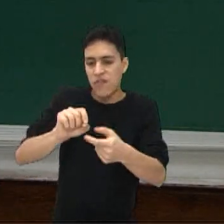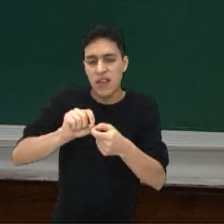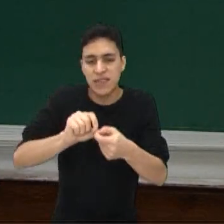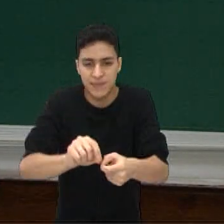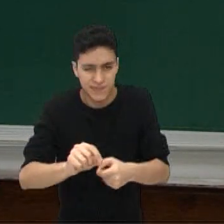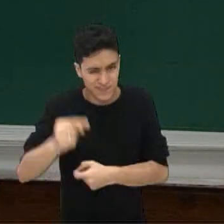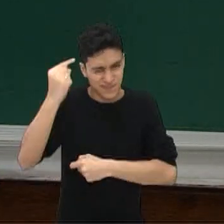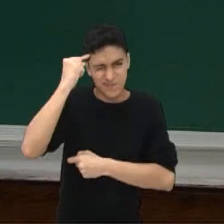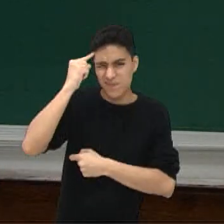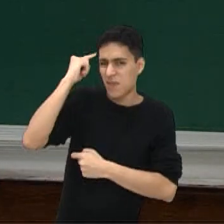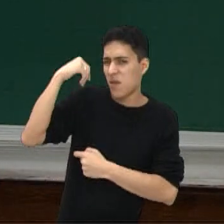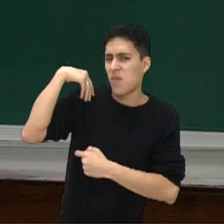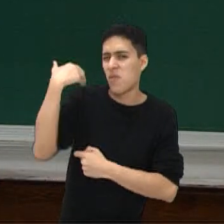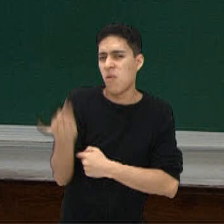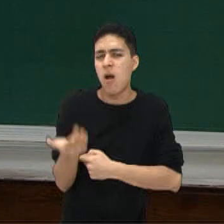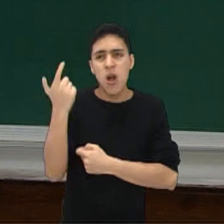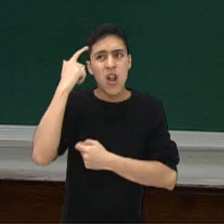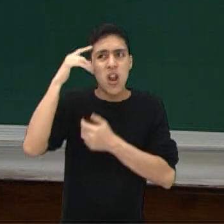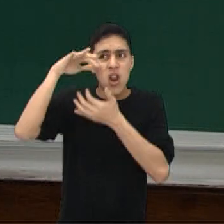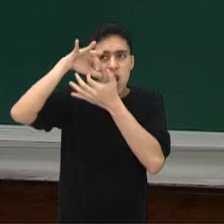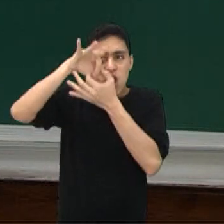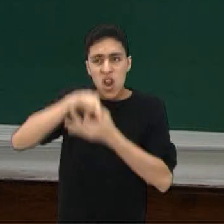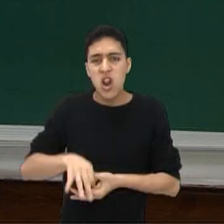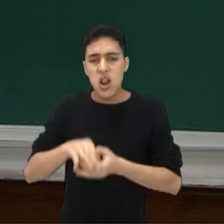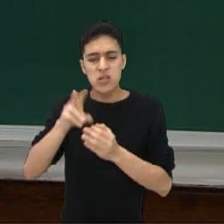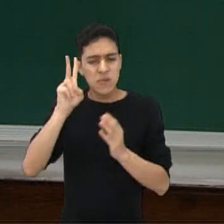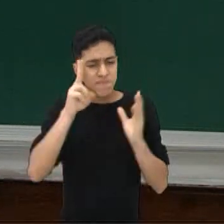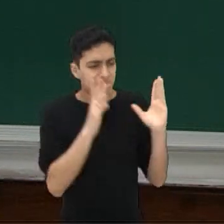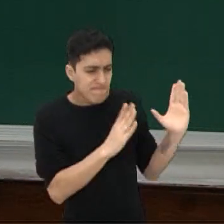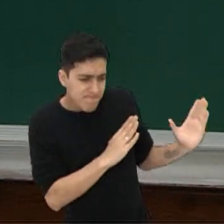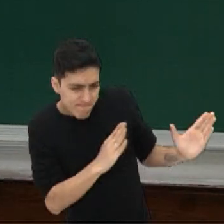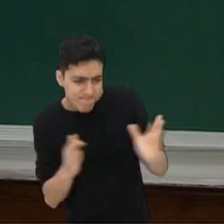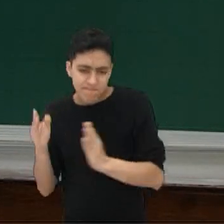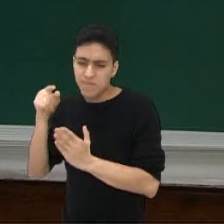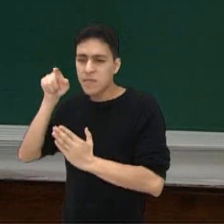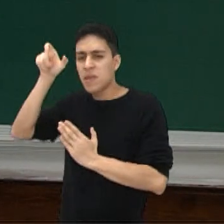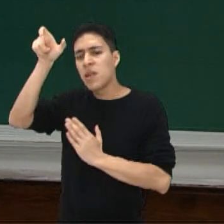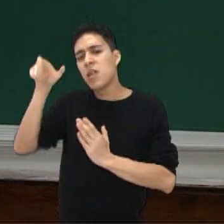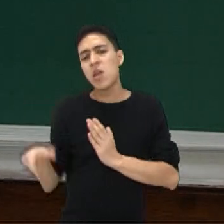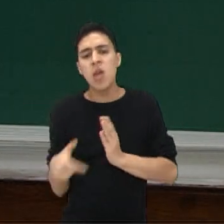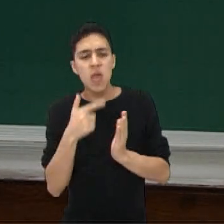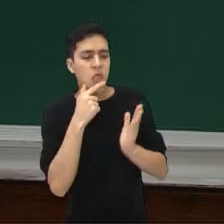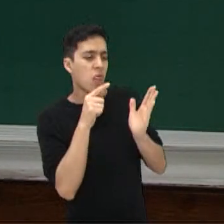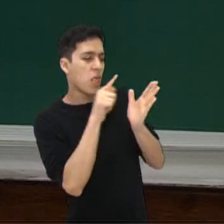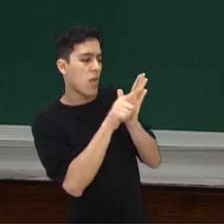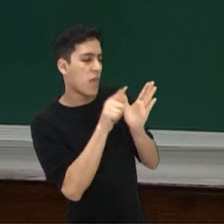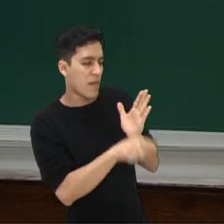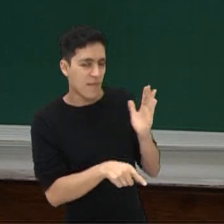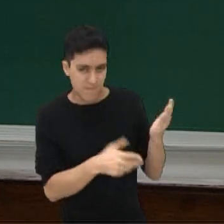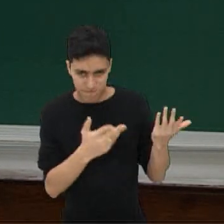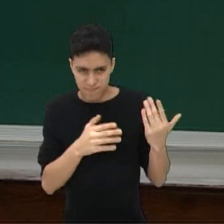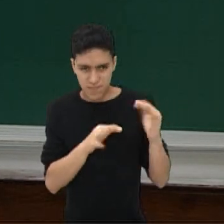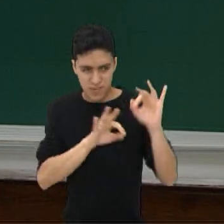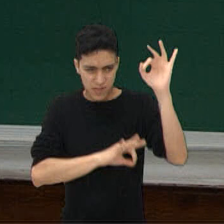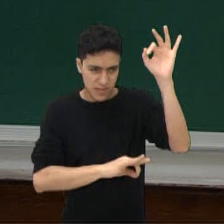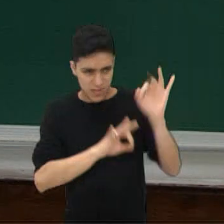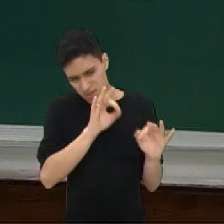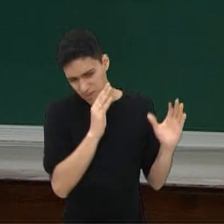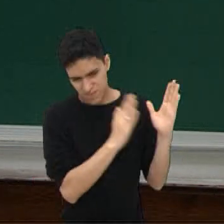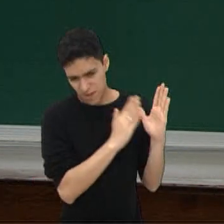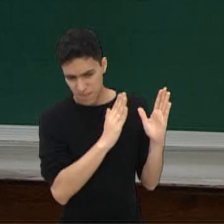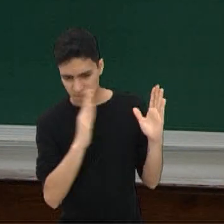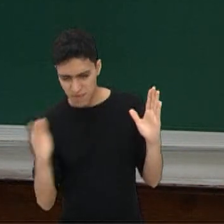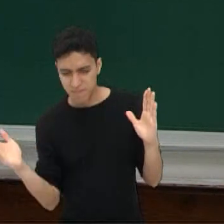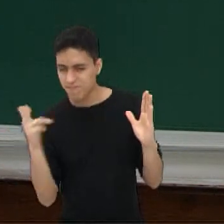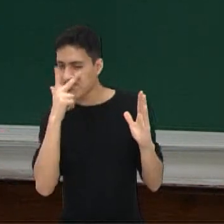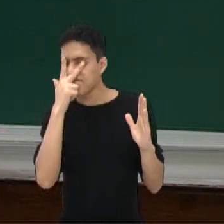bem direitinho, qual seria a ordem lógica, a cronológica, a ordem que ele usou ali para colocar essas perguntas e ficar assim de um